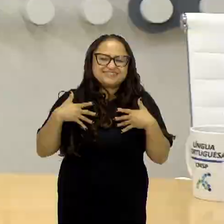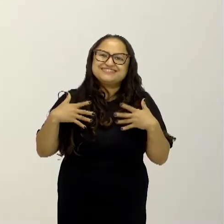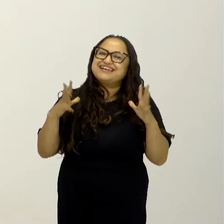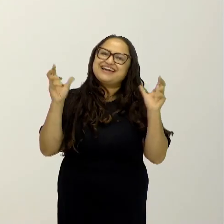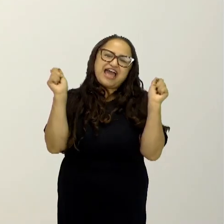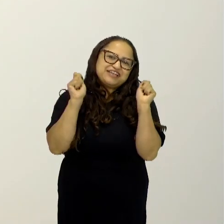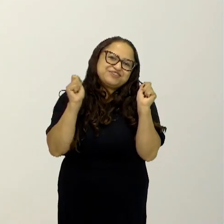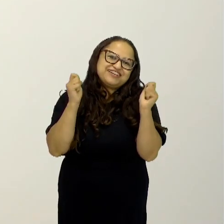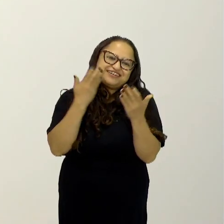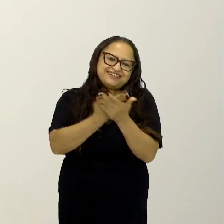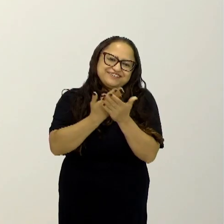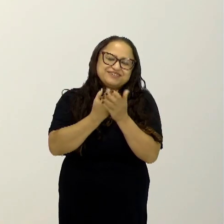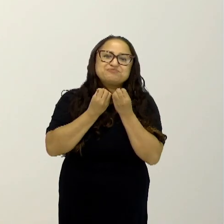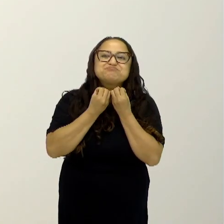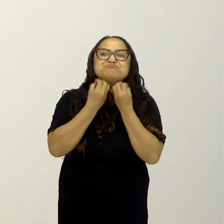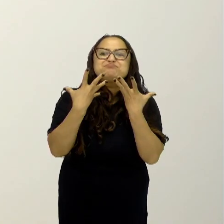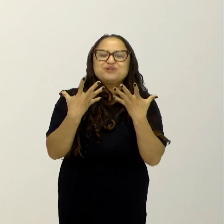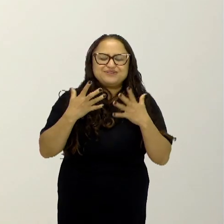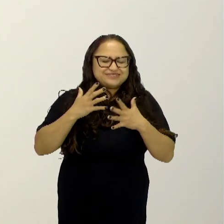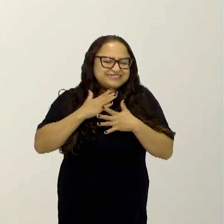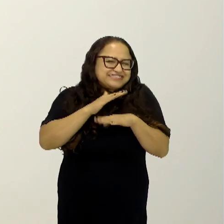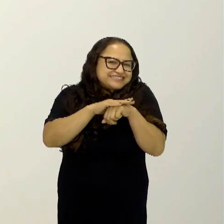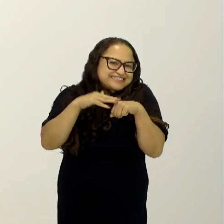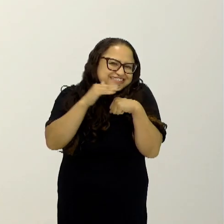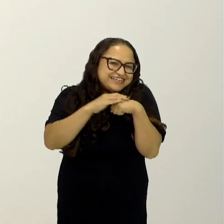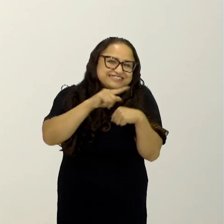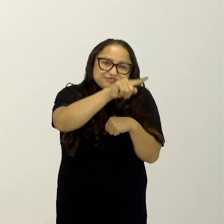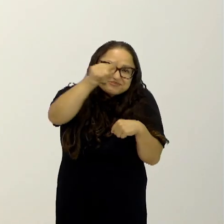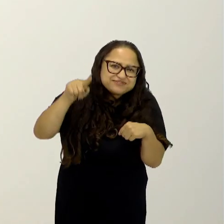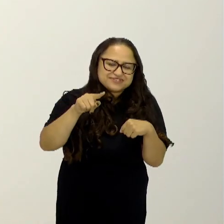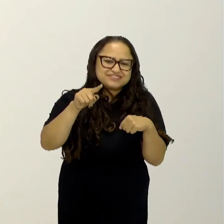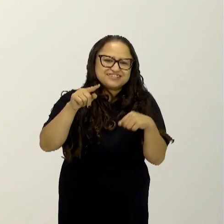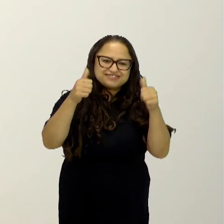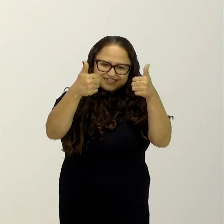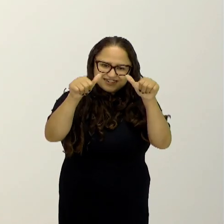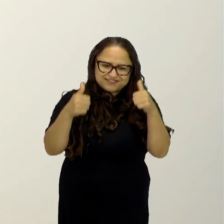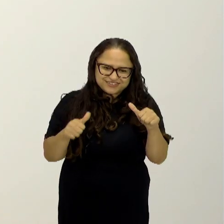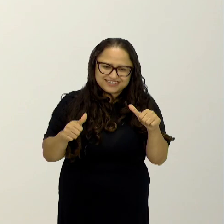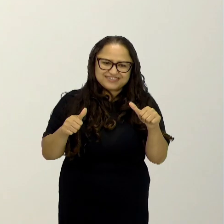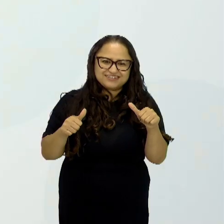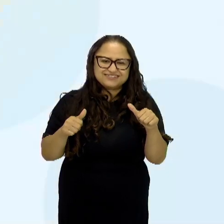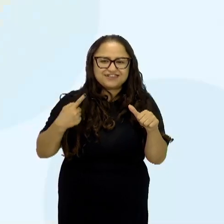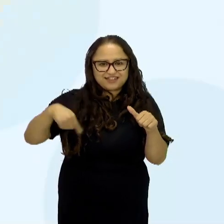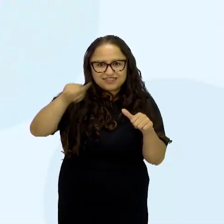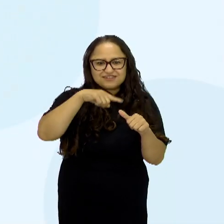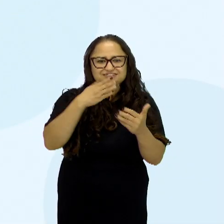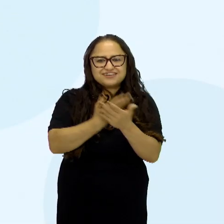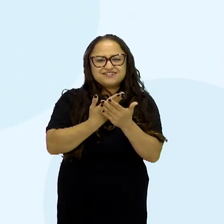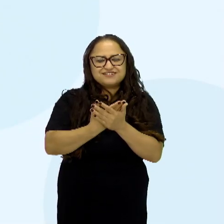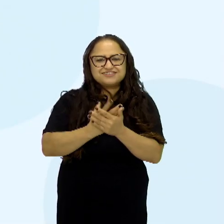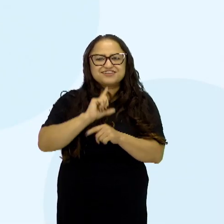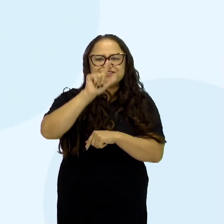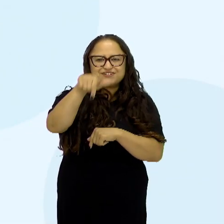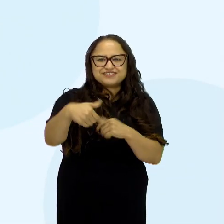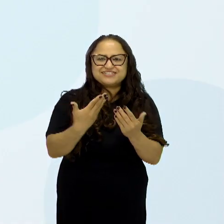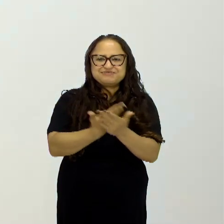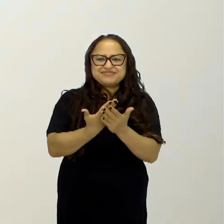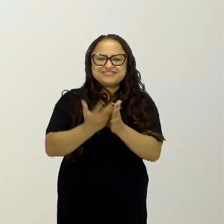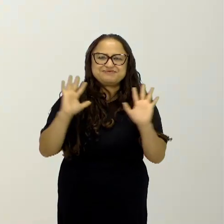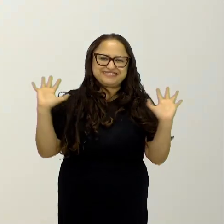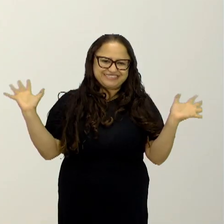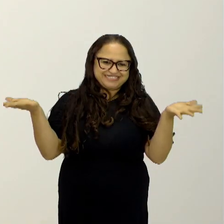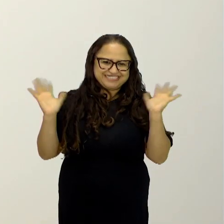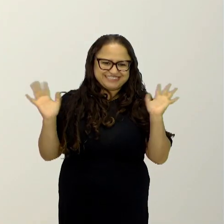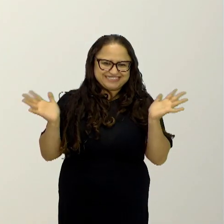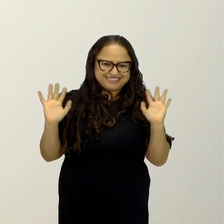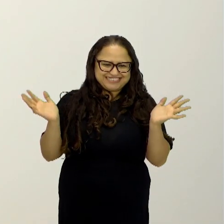Que bom, gente. A gente faz com muito carinho para vocês. Não esqueçam de avaliar a nossa aula e a gente volta aí com mais aula